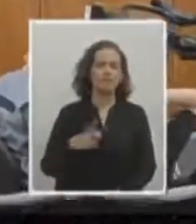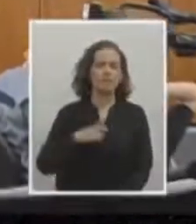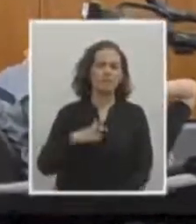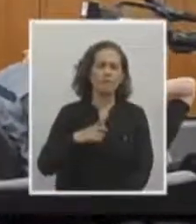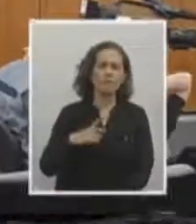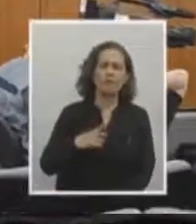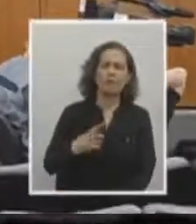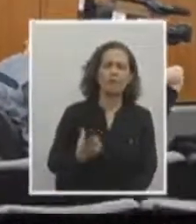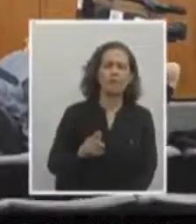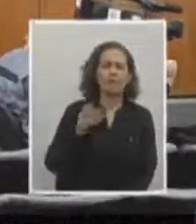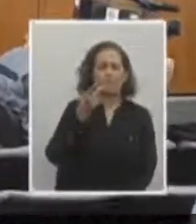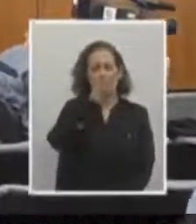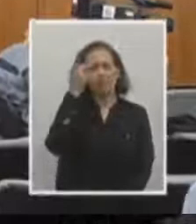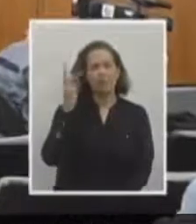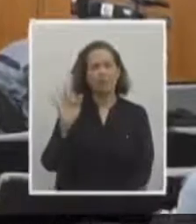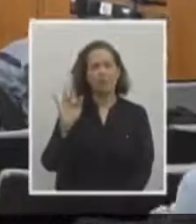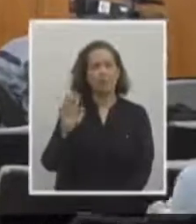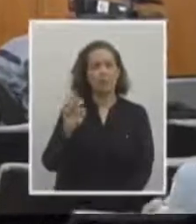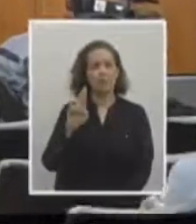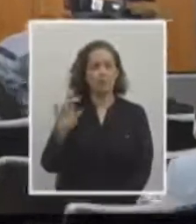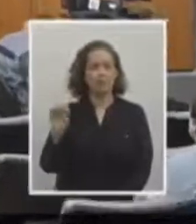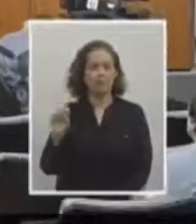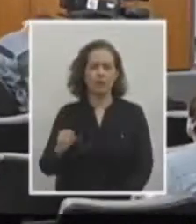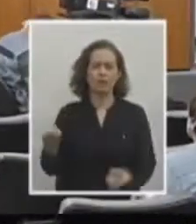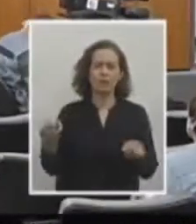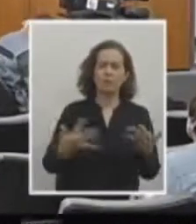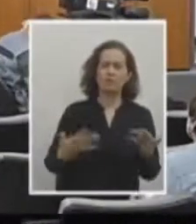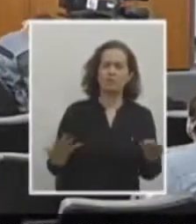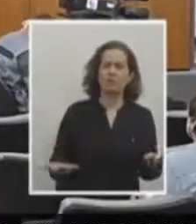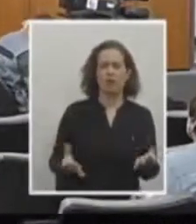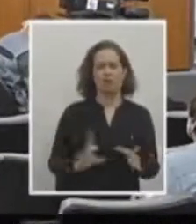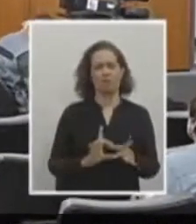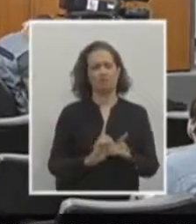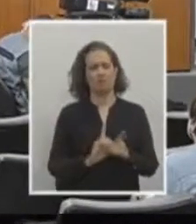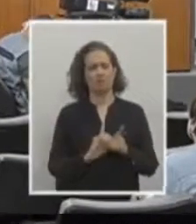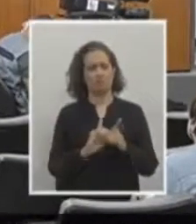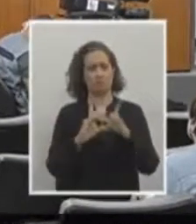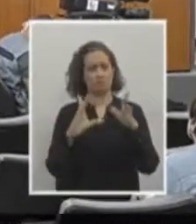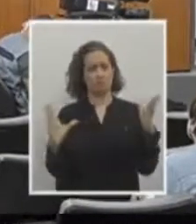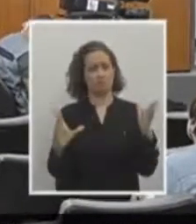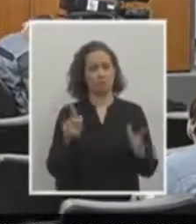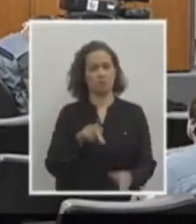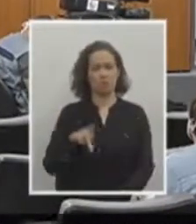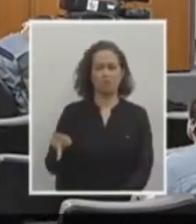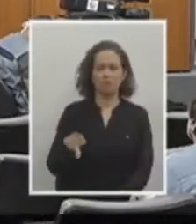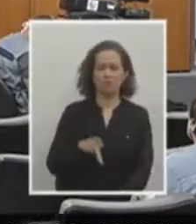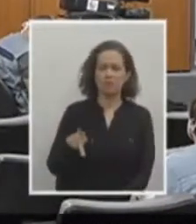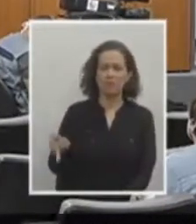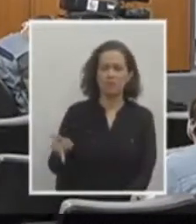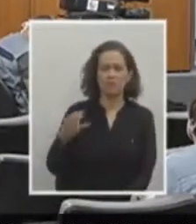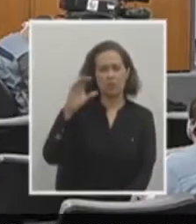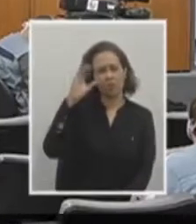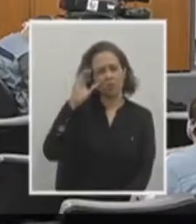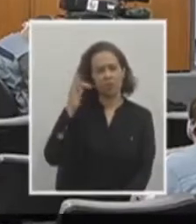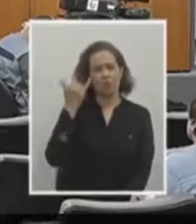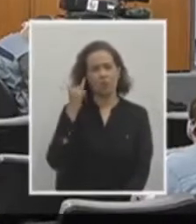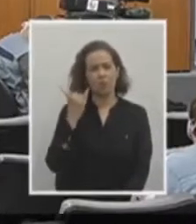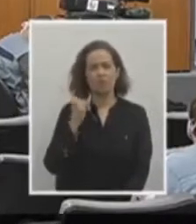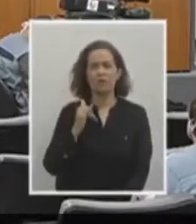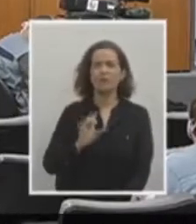ferro, Sul, que disse aqui, engraçado, a democracia do professor Wendel, chamou só efetivos democráticos.